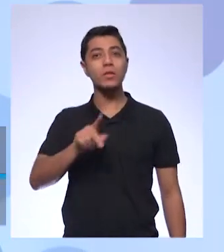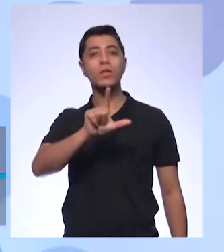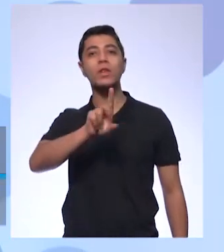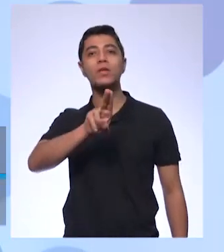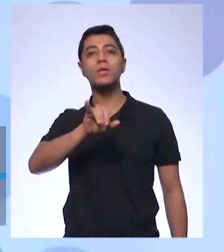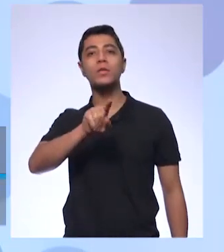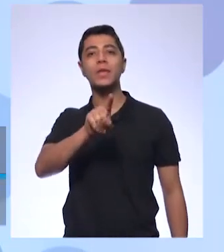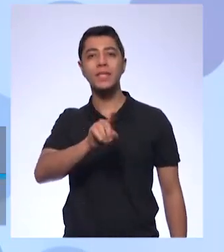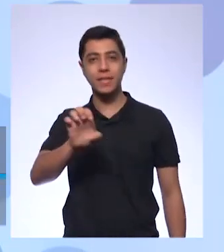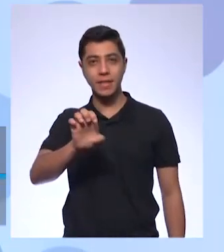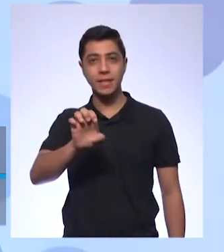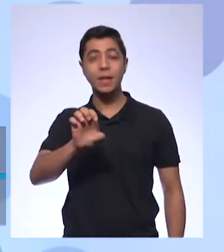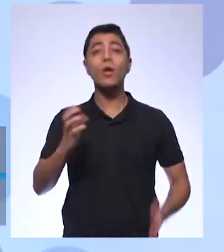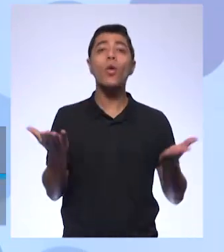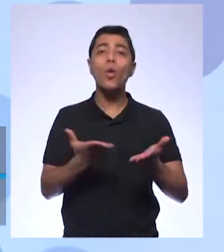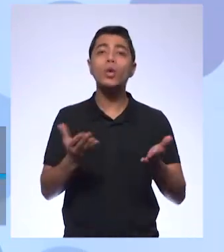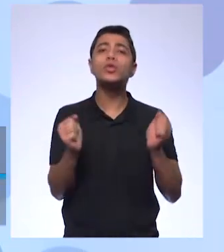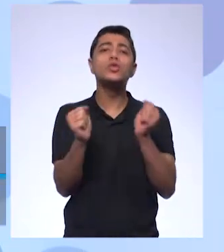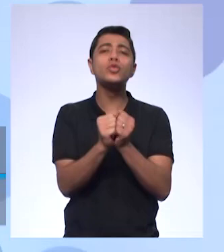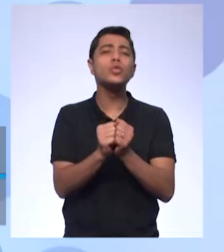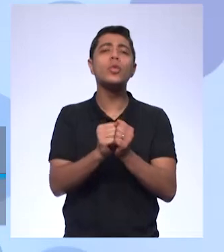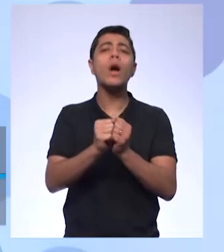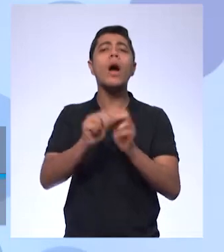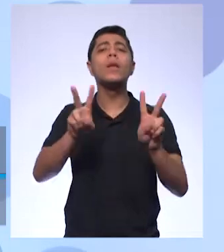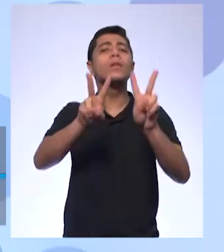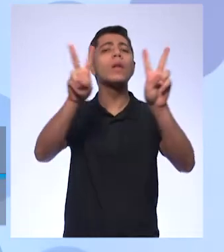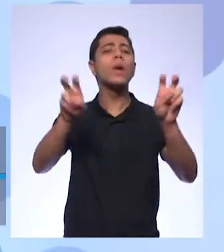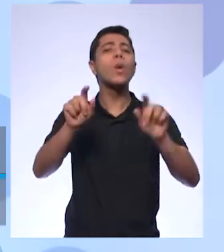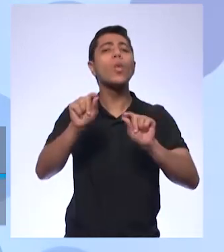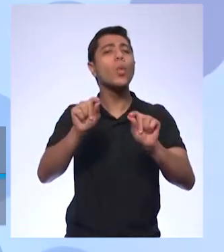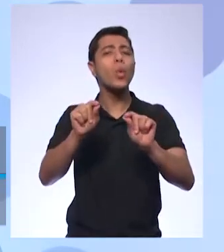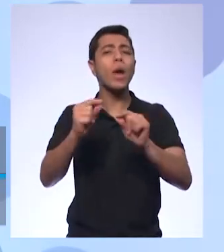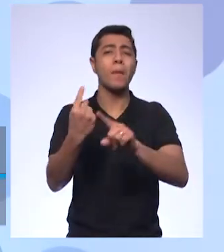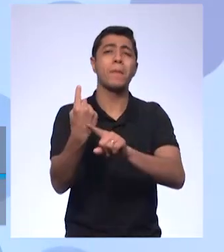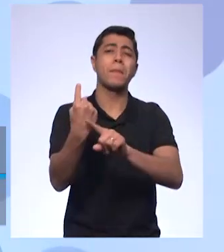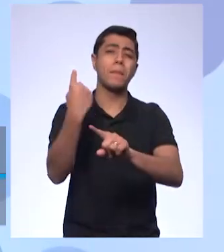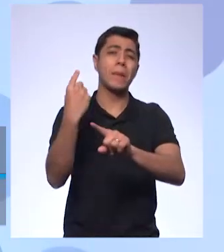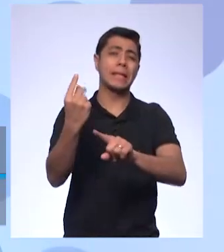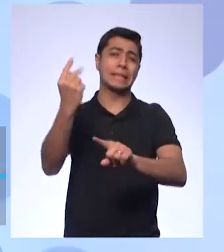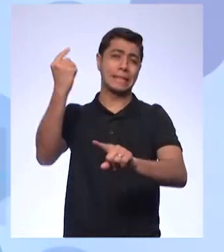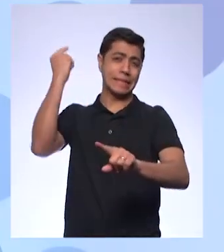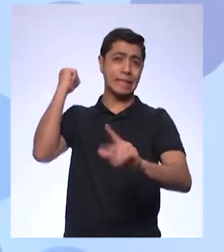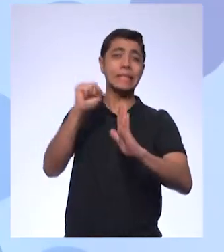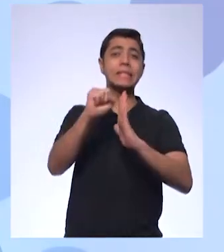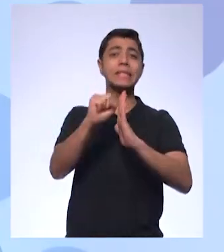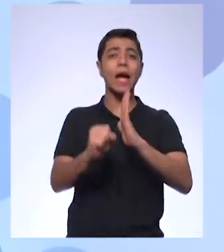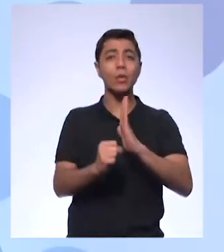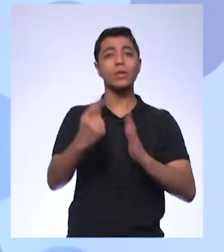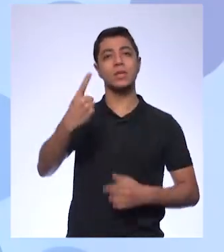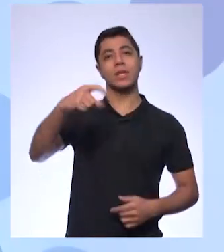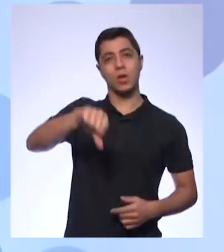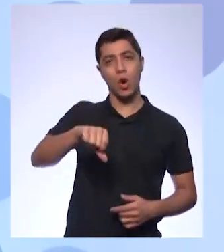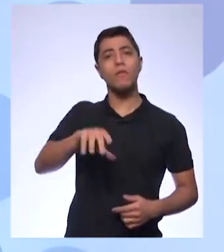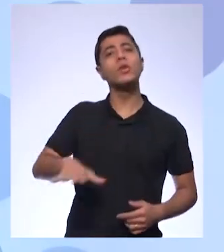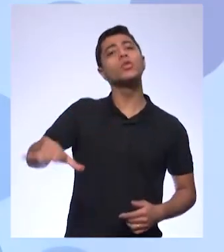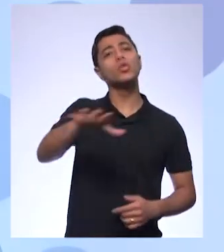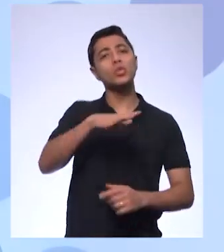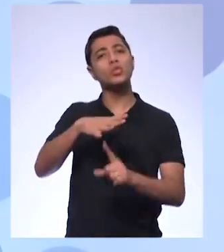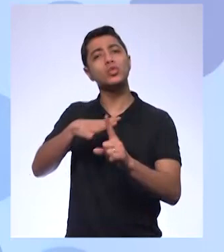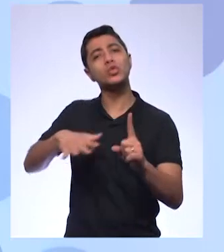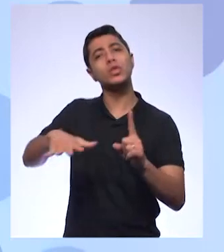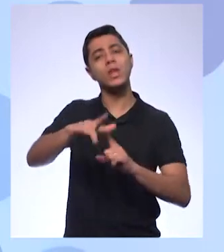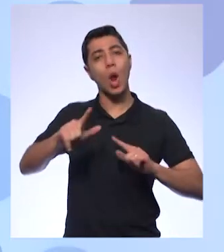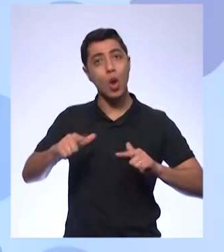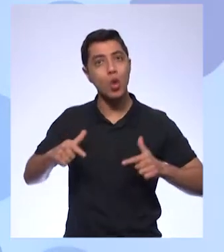e hoje nós teremos uma aula sobre as lutas sociais no século XIX. Para participar junto com a gente das interações